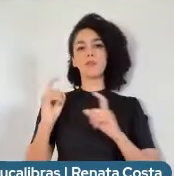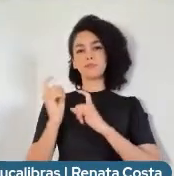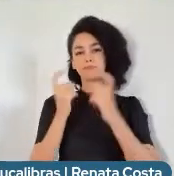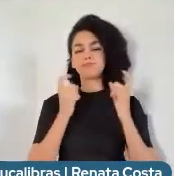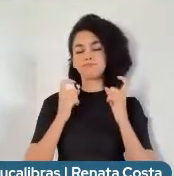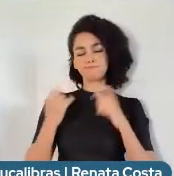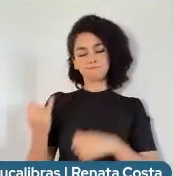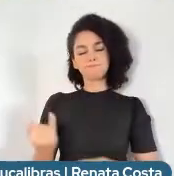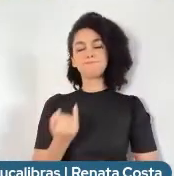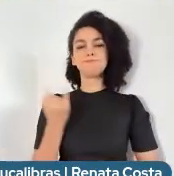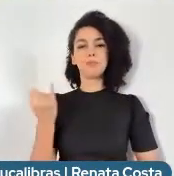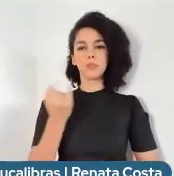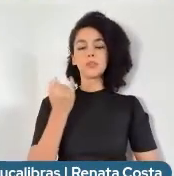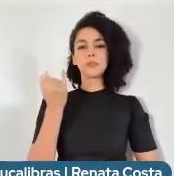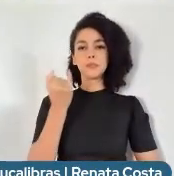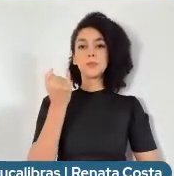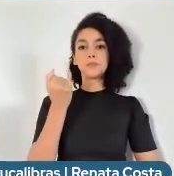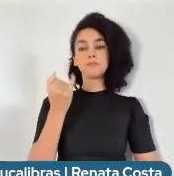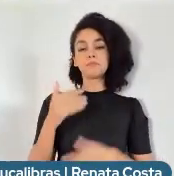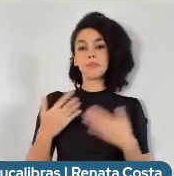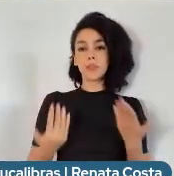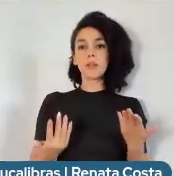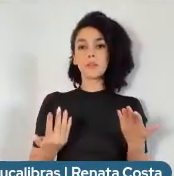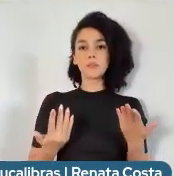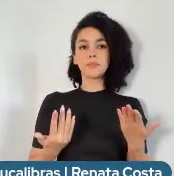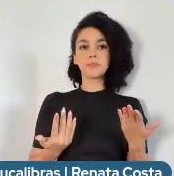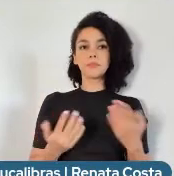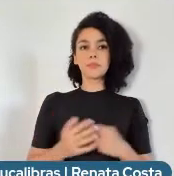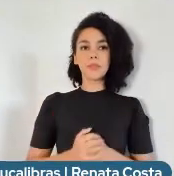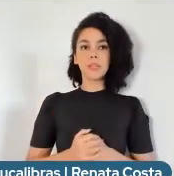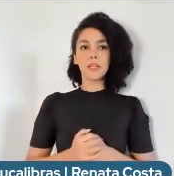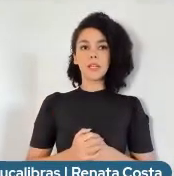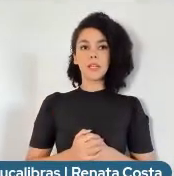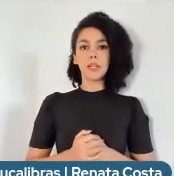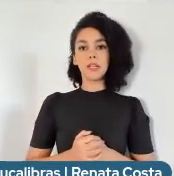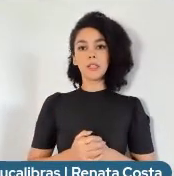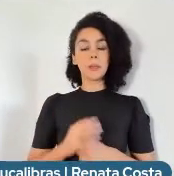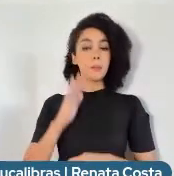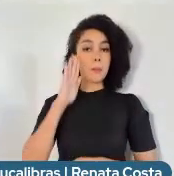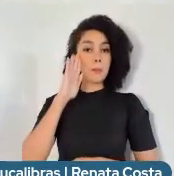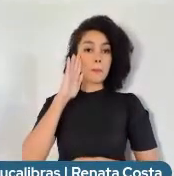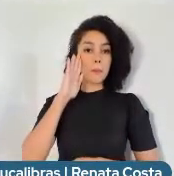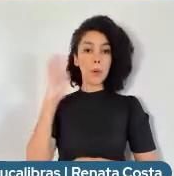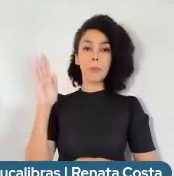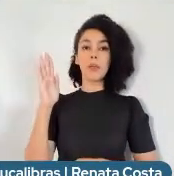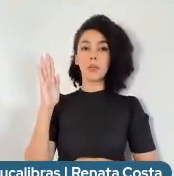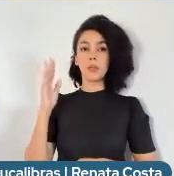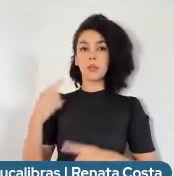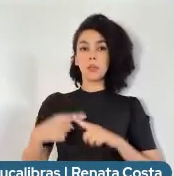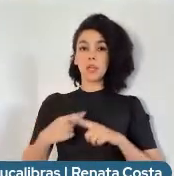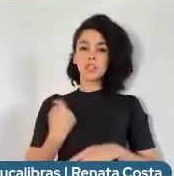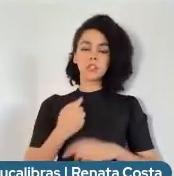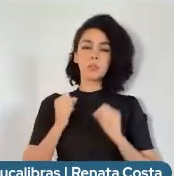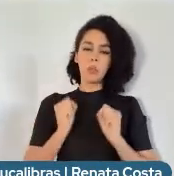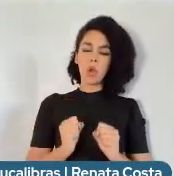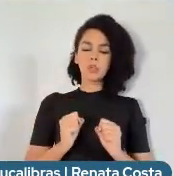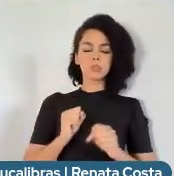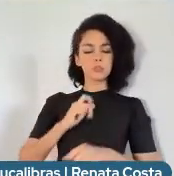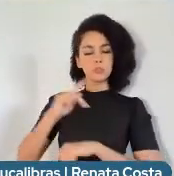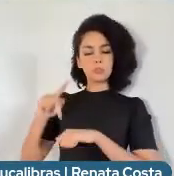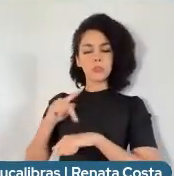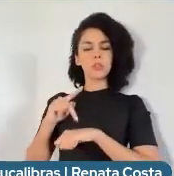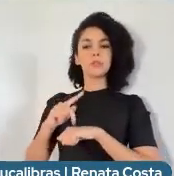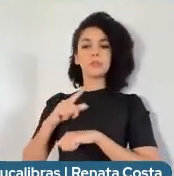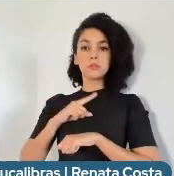fundamental, enfim, e sobretudo para que a gente possa, enquanto país, também